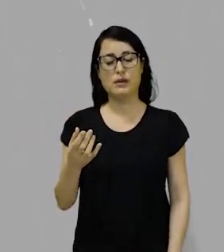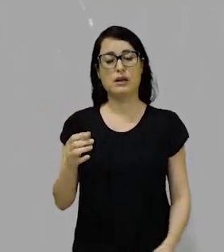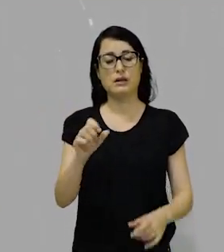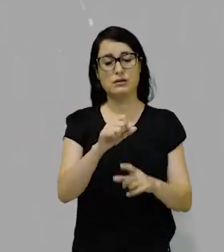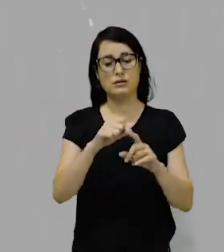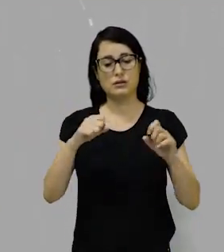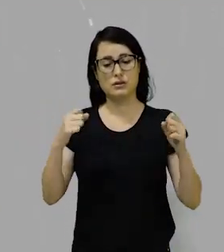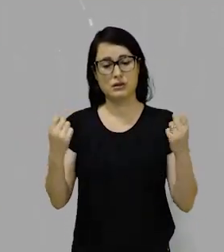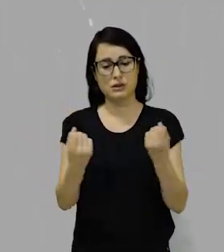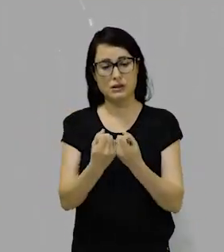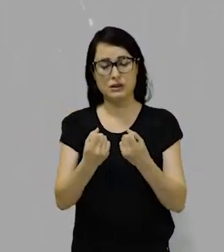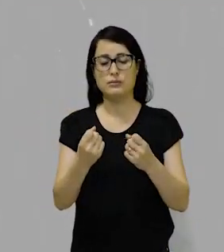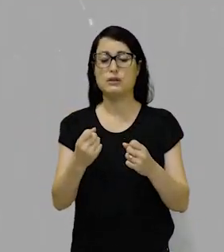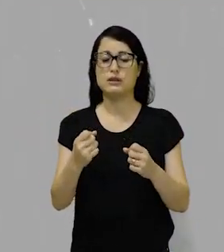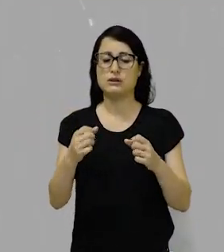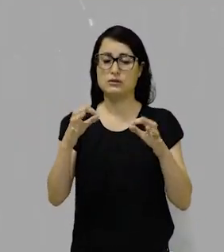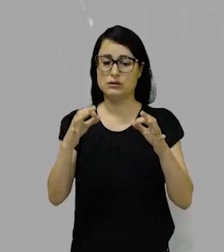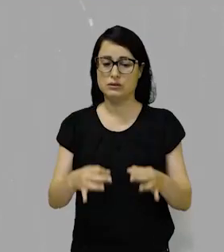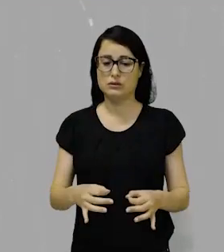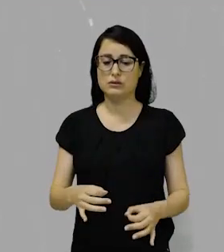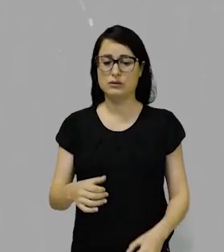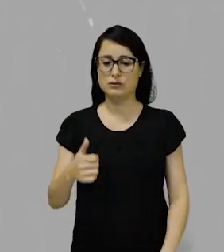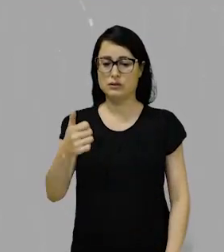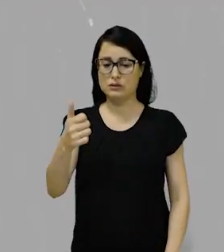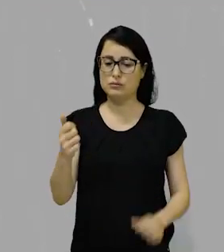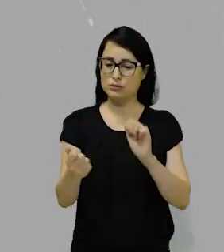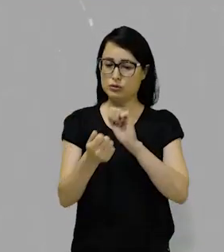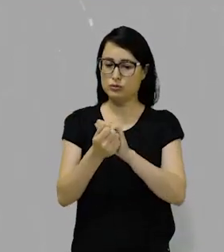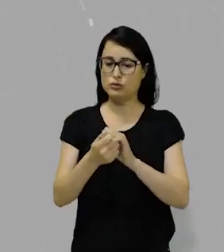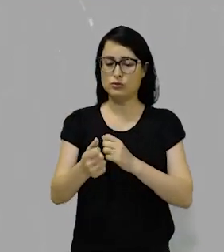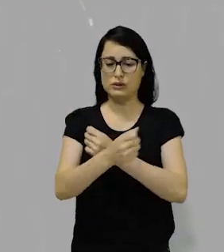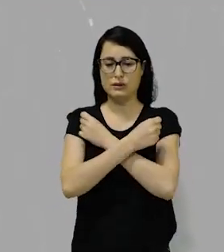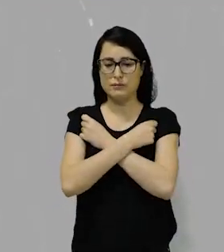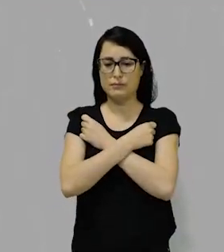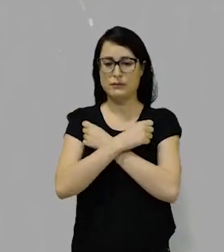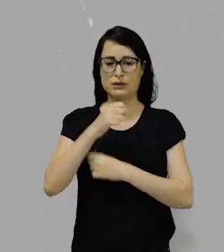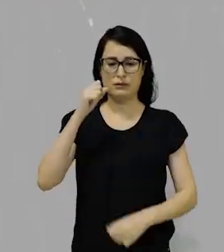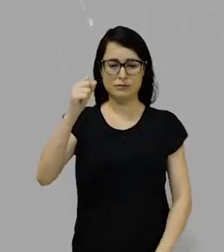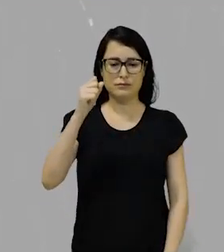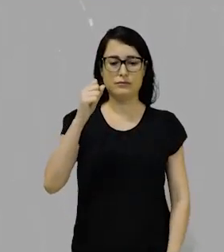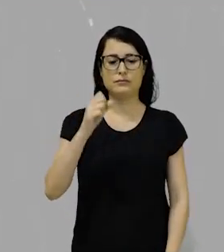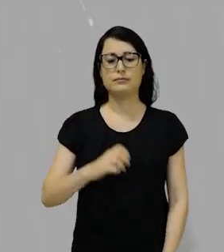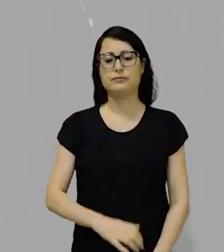mais justa e igualitária. Beleza? Então, galera, ó, tamo junto, abraço, força!